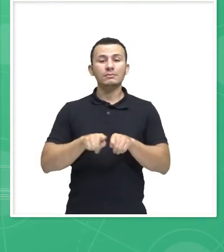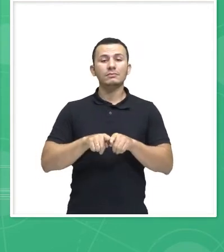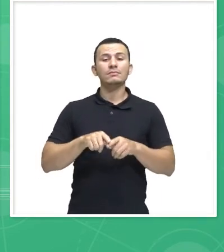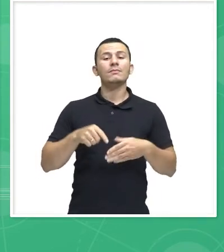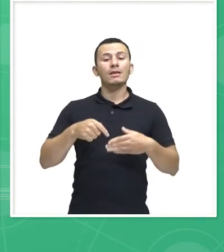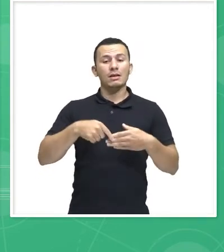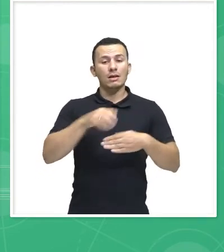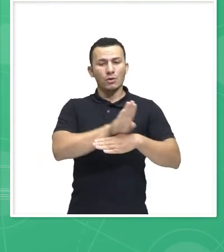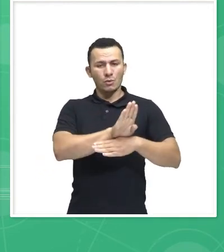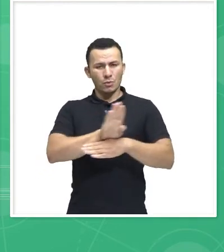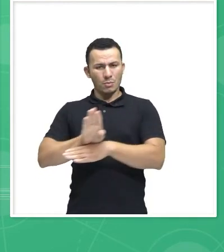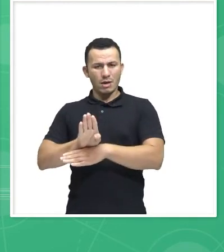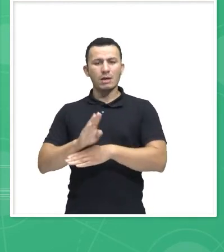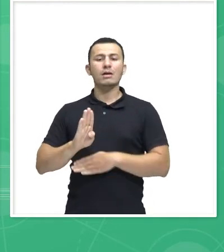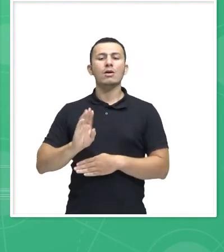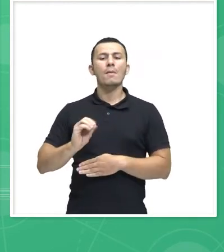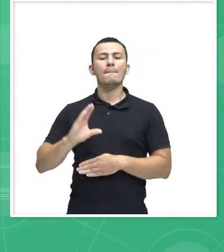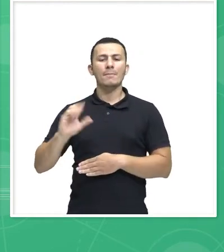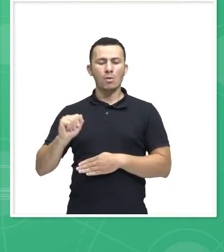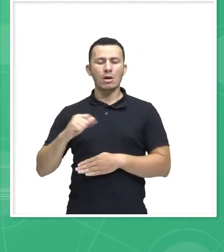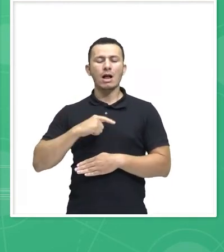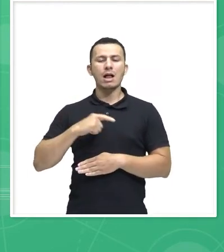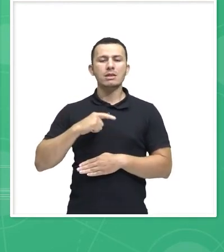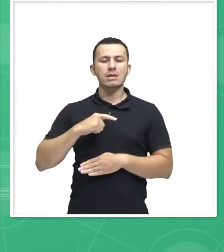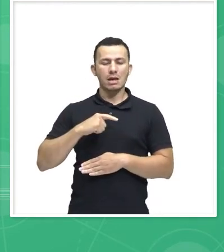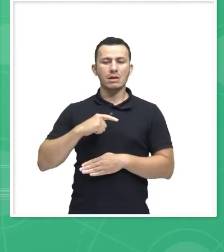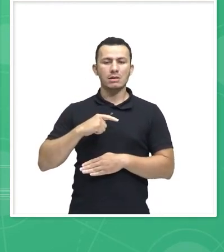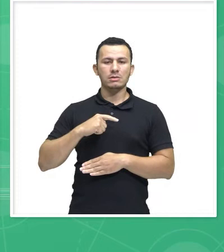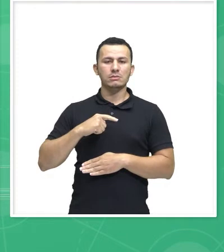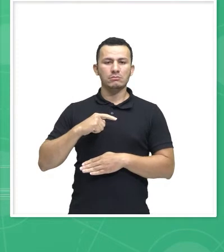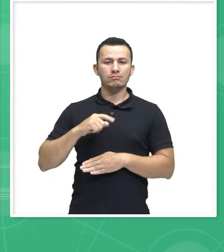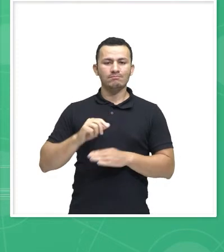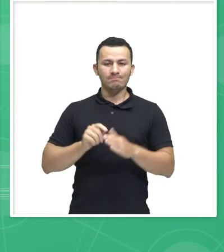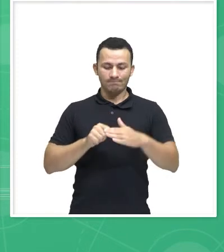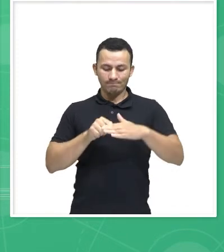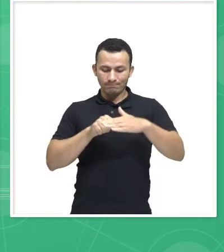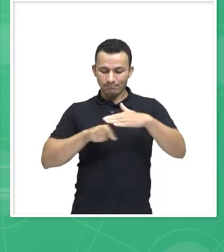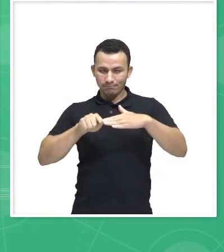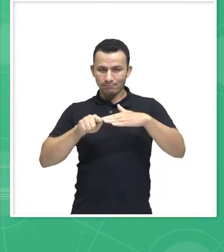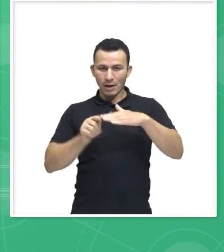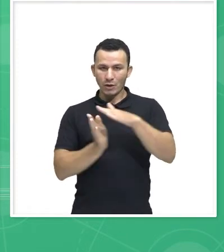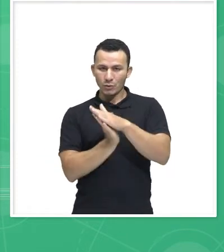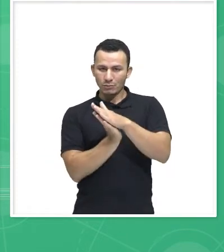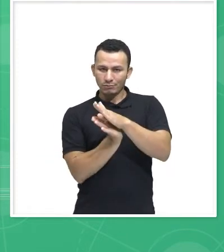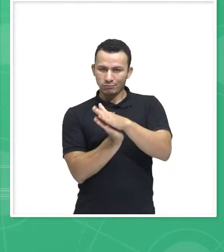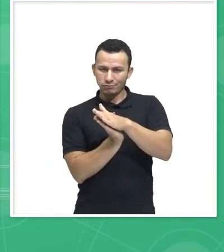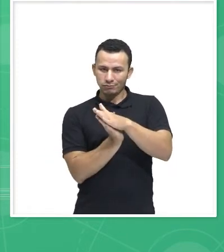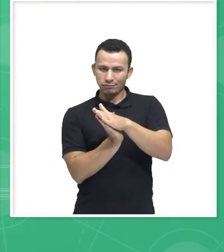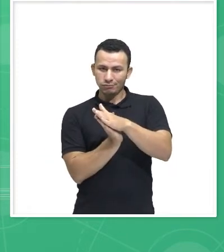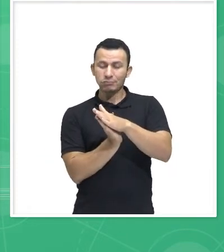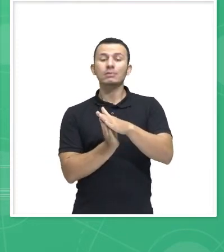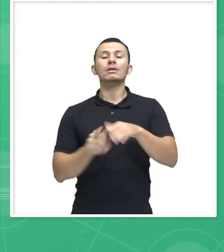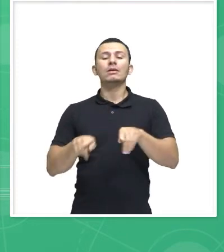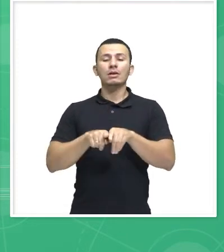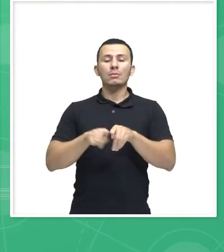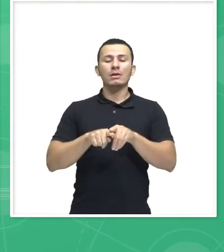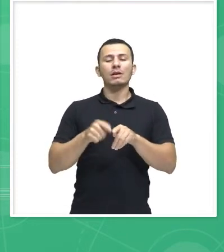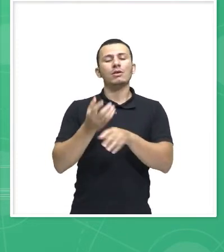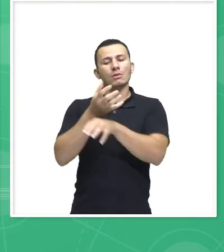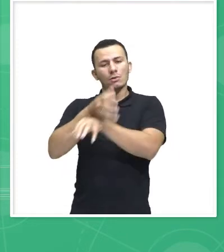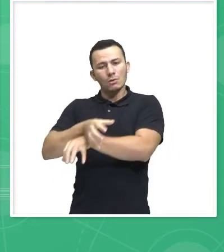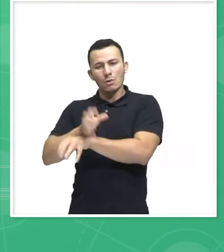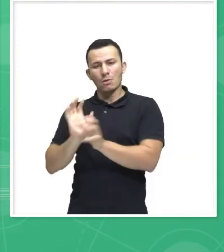no caso dos tubarões elas são na posição ventral que fica ali embaixo do corpo dos peixes ósseos